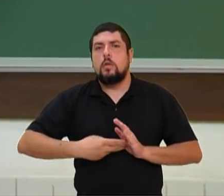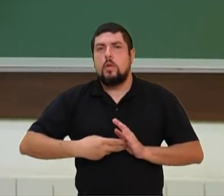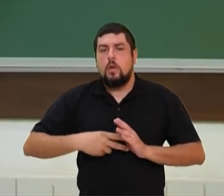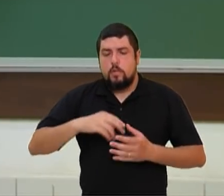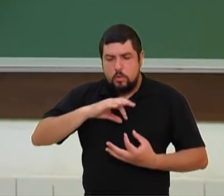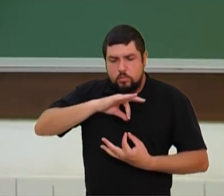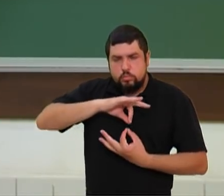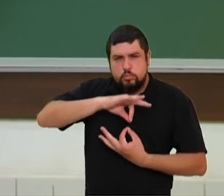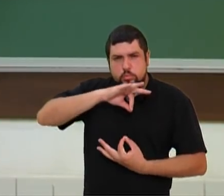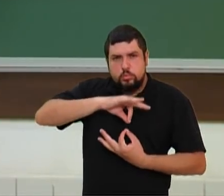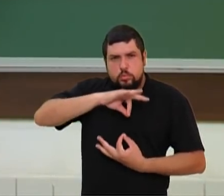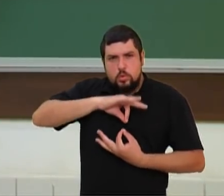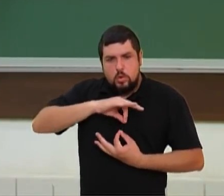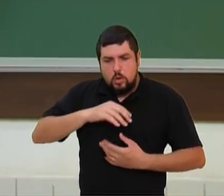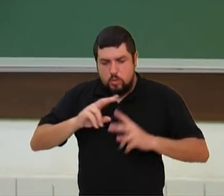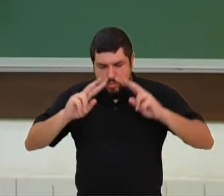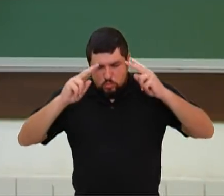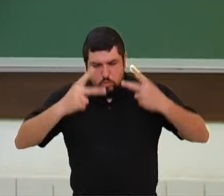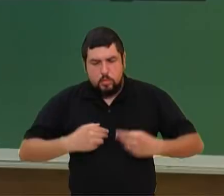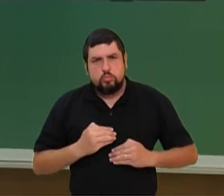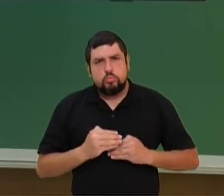consegue alcançar. Tá?